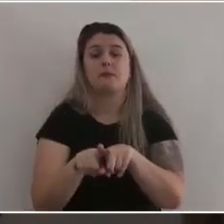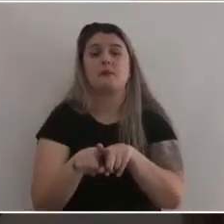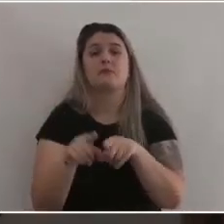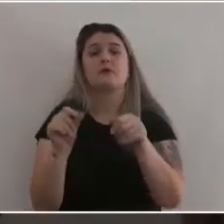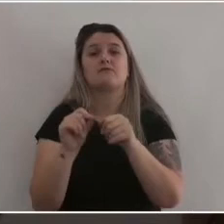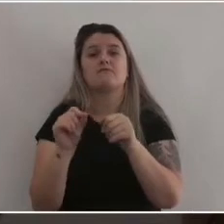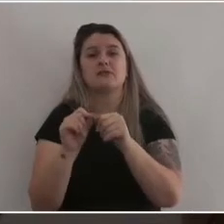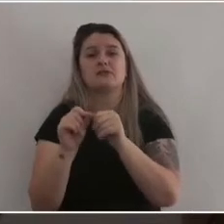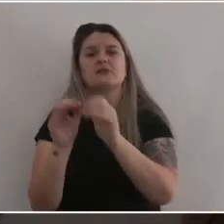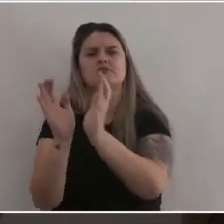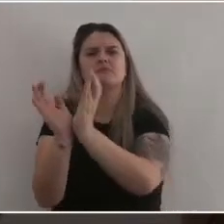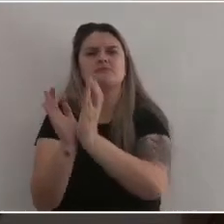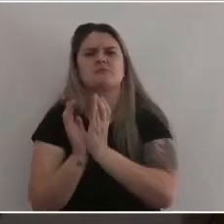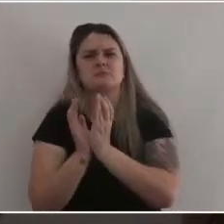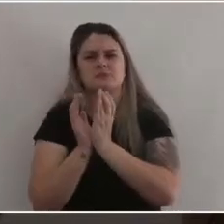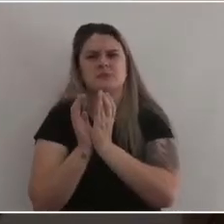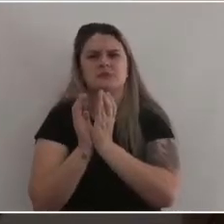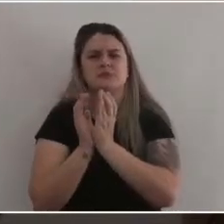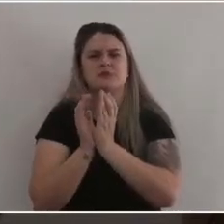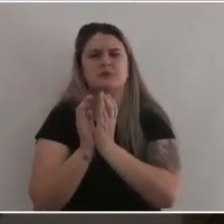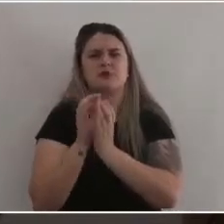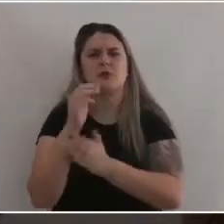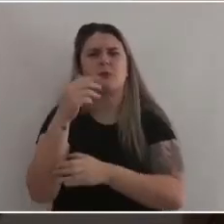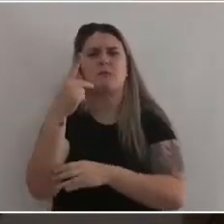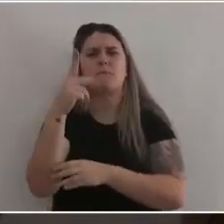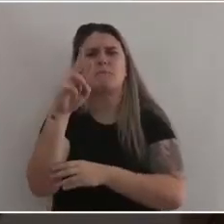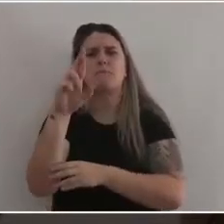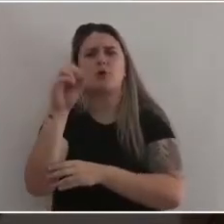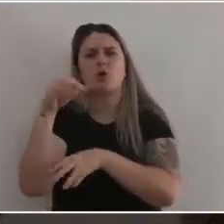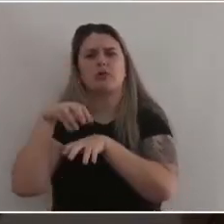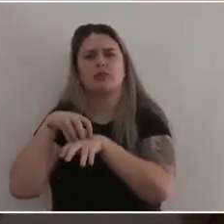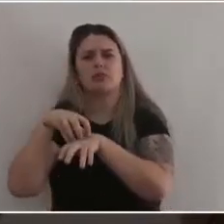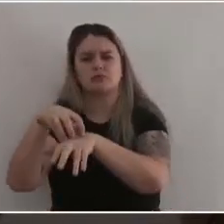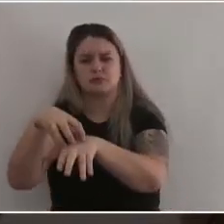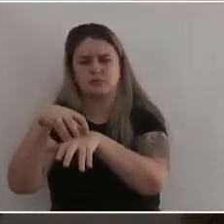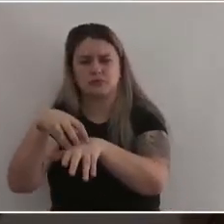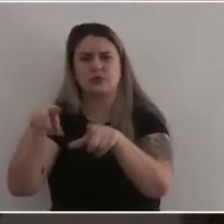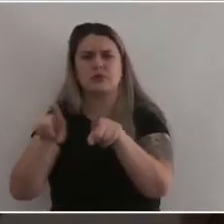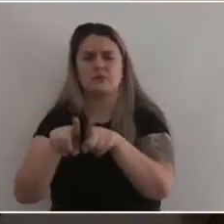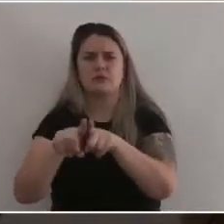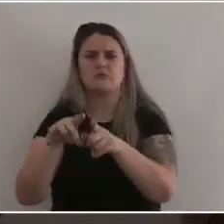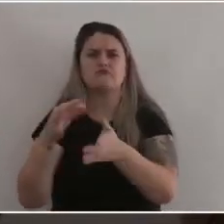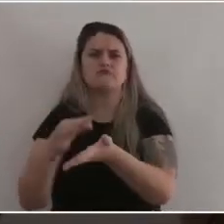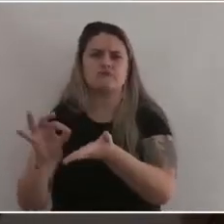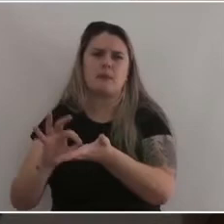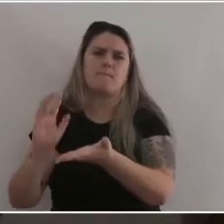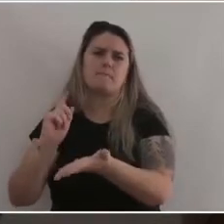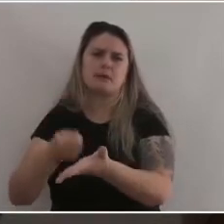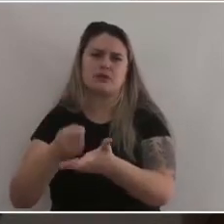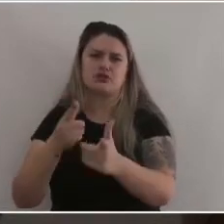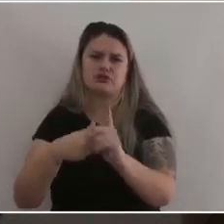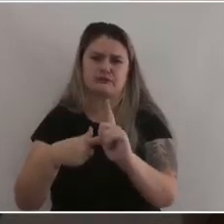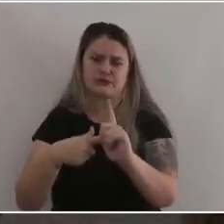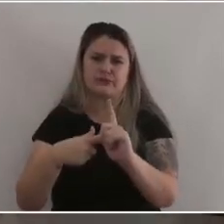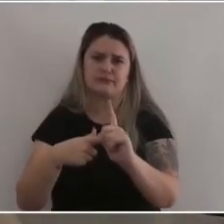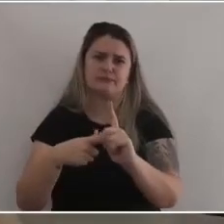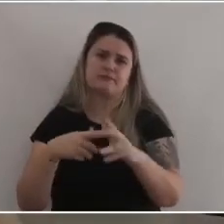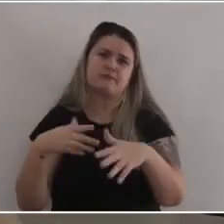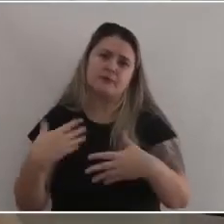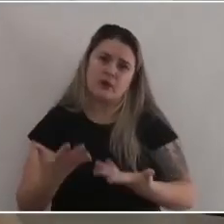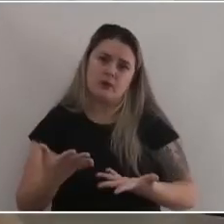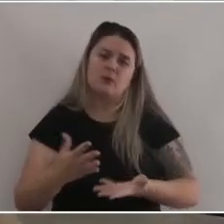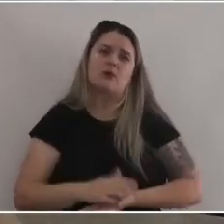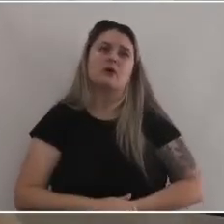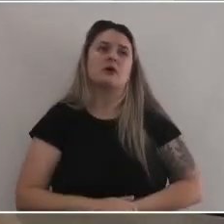operação de crédito que é o Protransporte, além da inscrição de alguns precatórios. Então, automaticamente